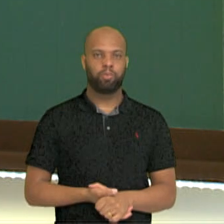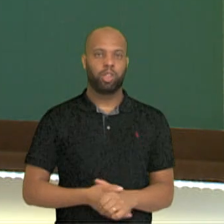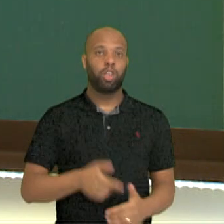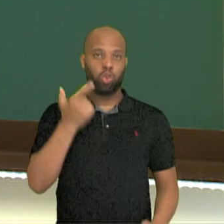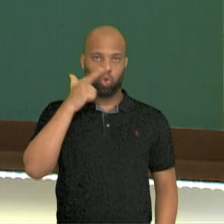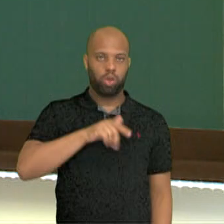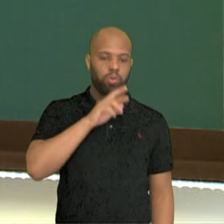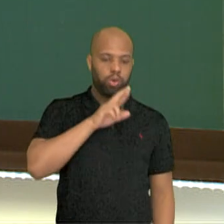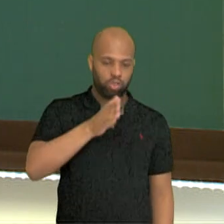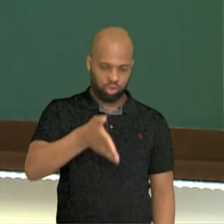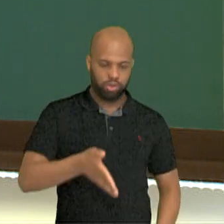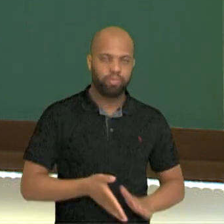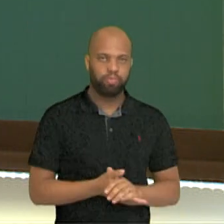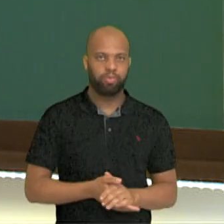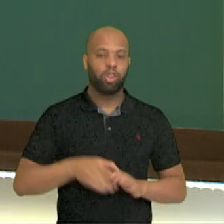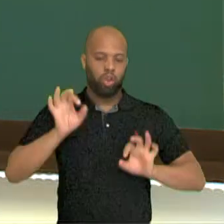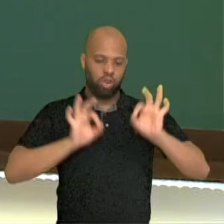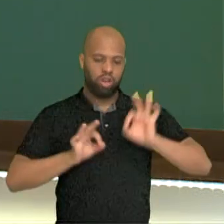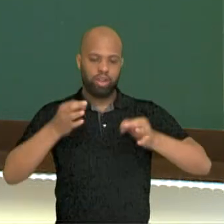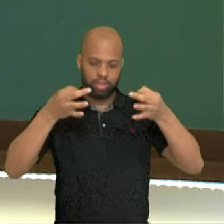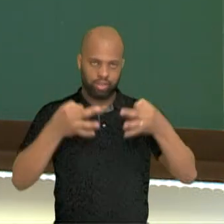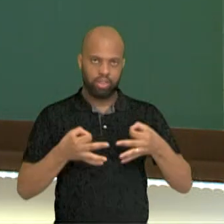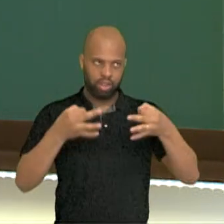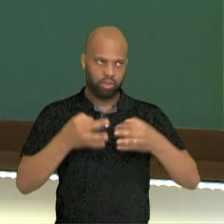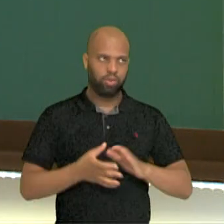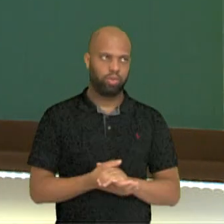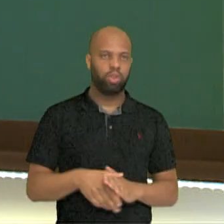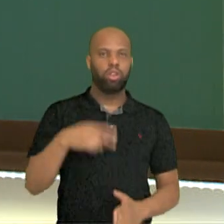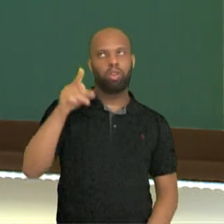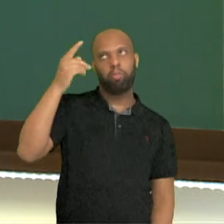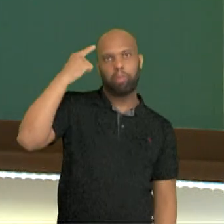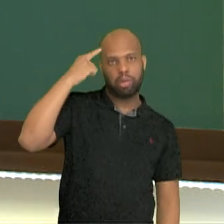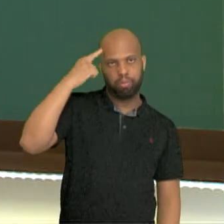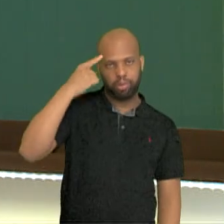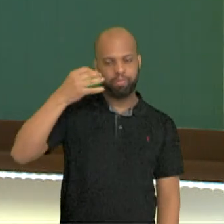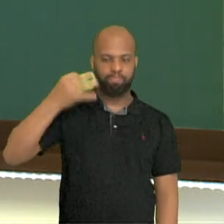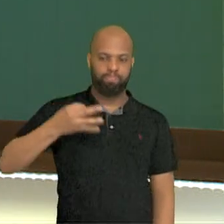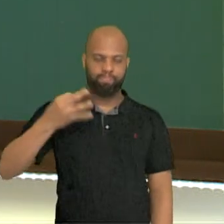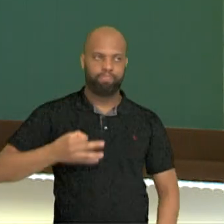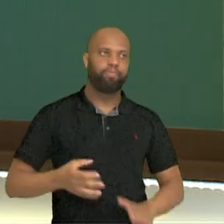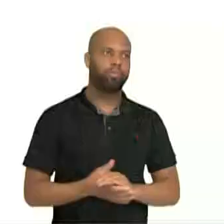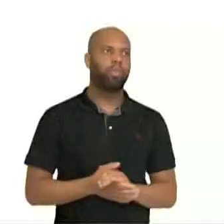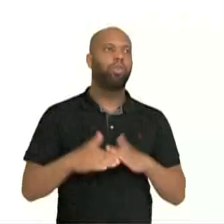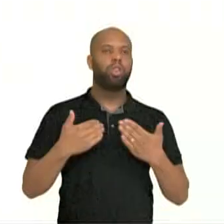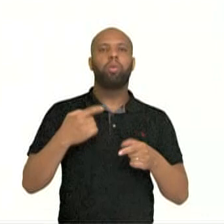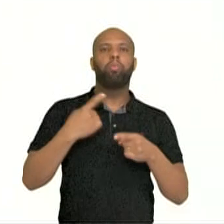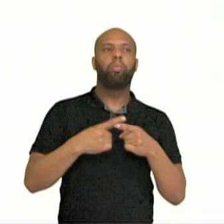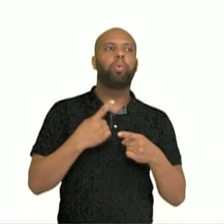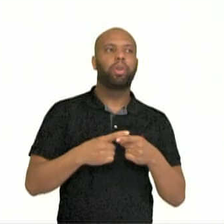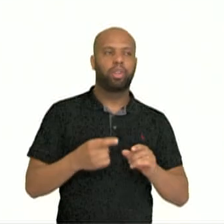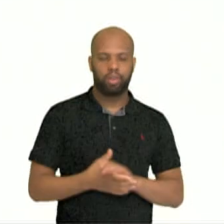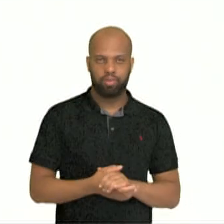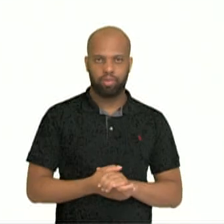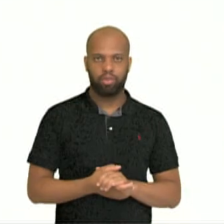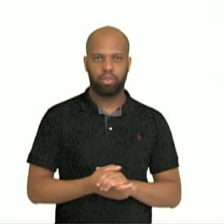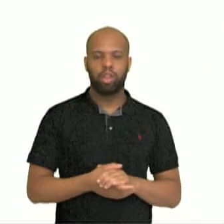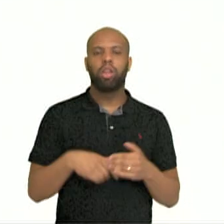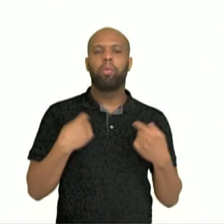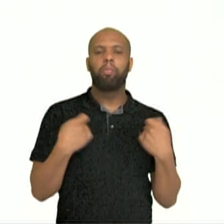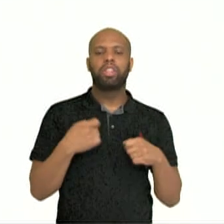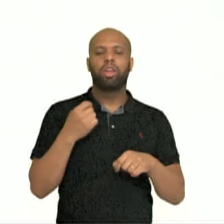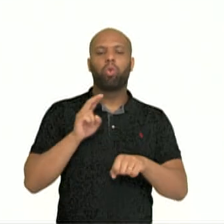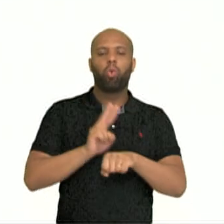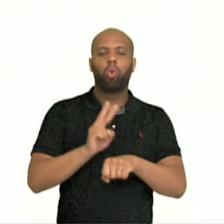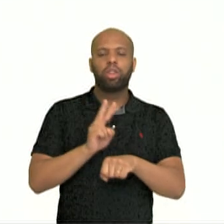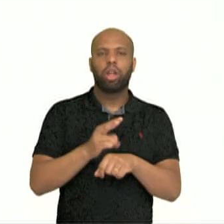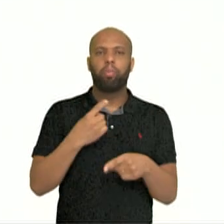Conseguiu responder? Organizou direitinho o seu pensamento? Perfeito, olha só. Porque os cuidados são necessários para